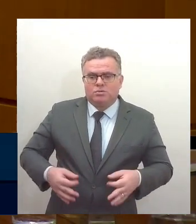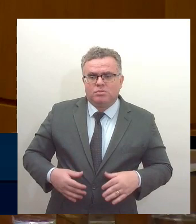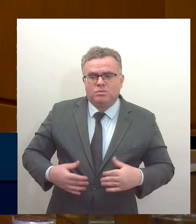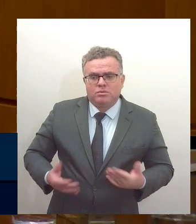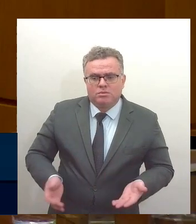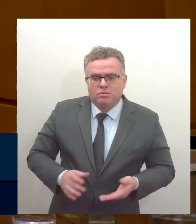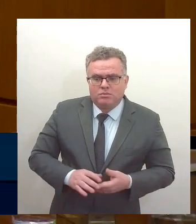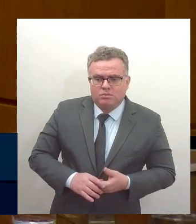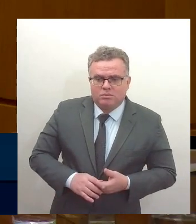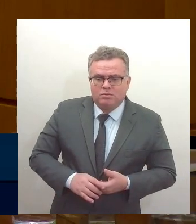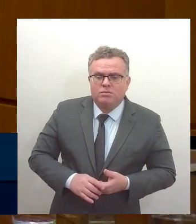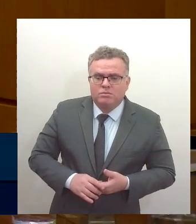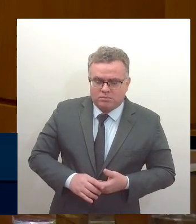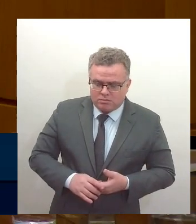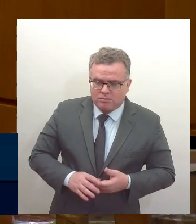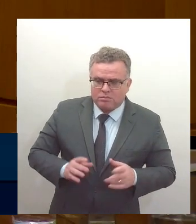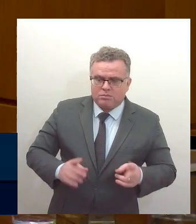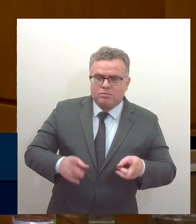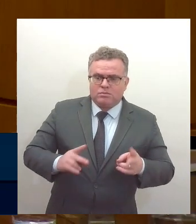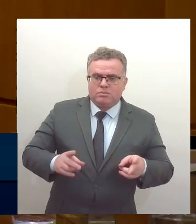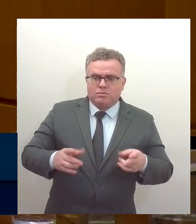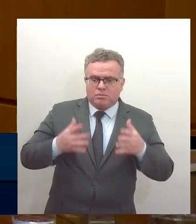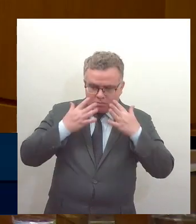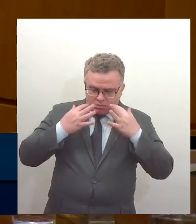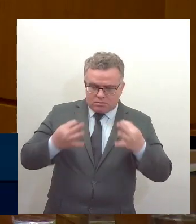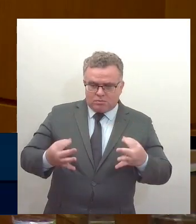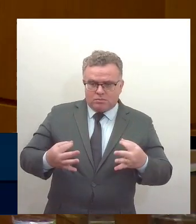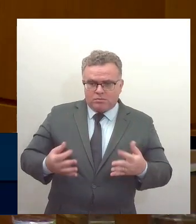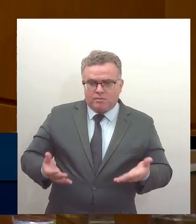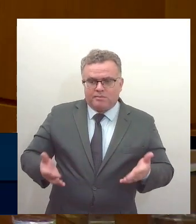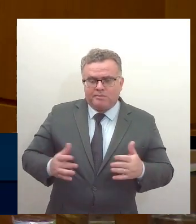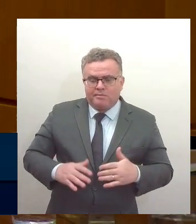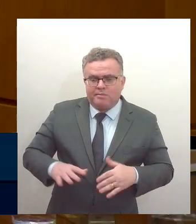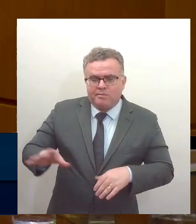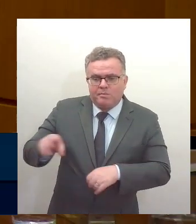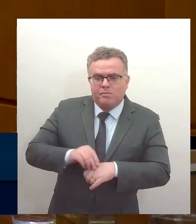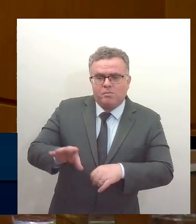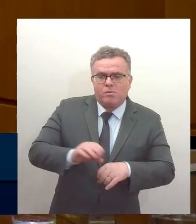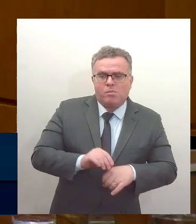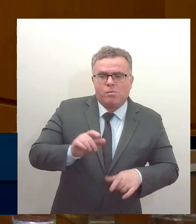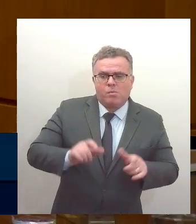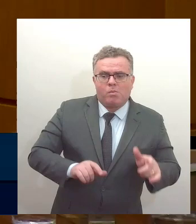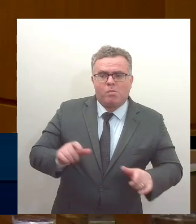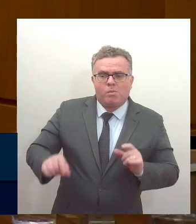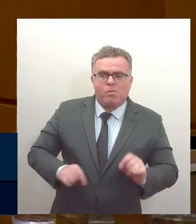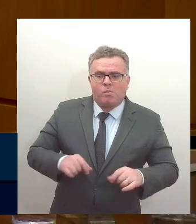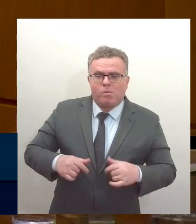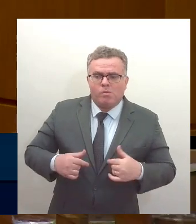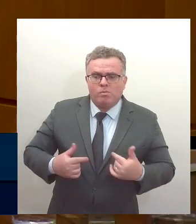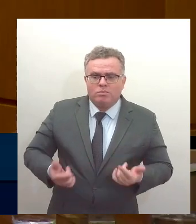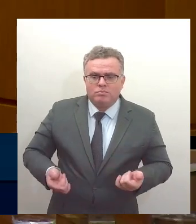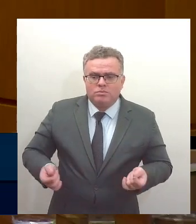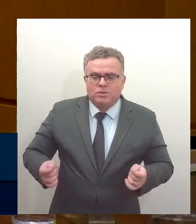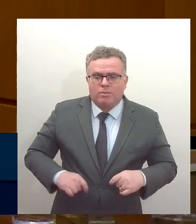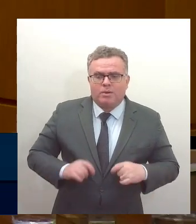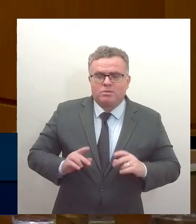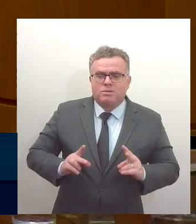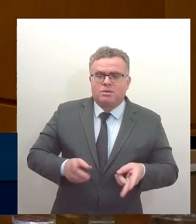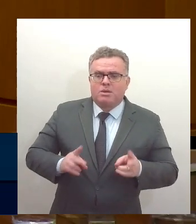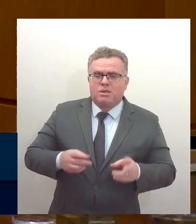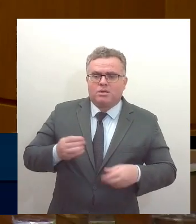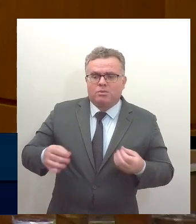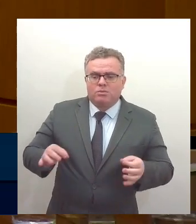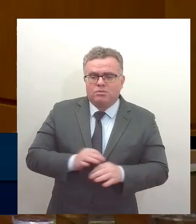escutou também algumas pessoas, né, das comunidades, né, das casas de terreiros do nosso estado,